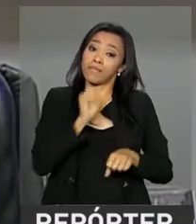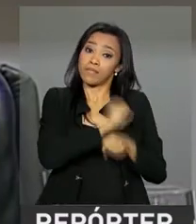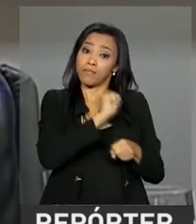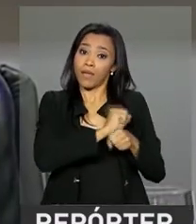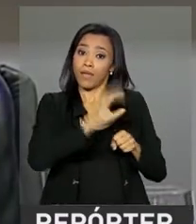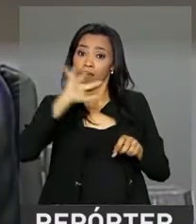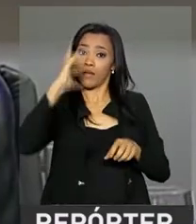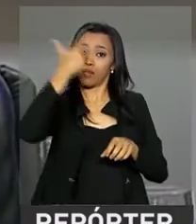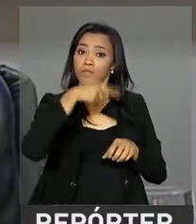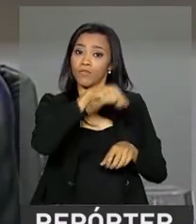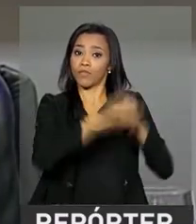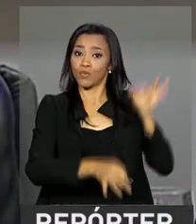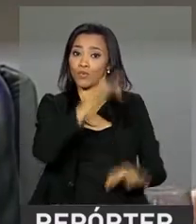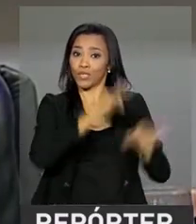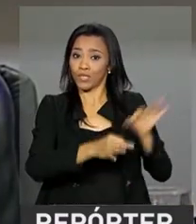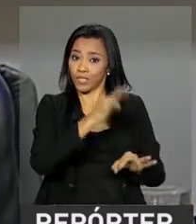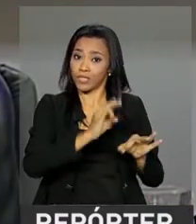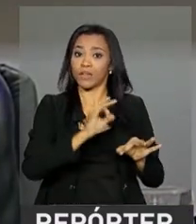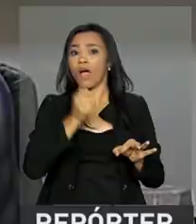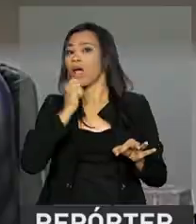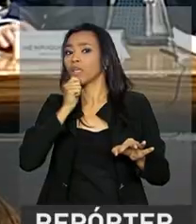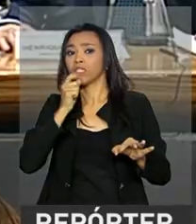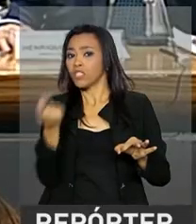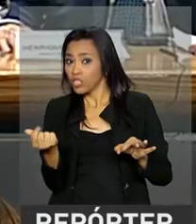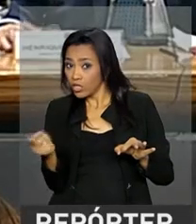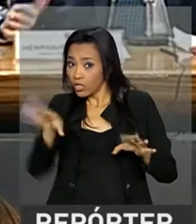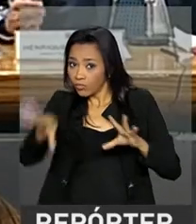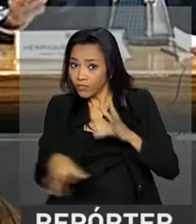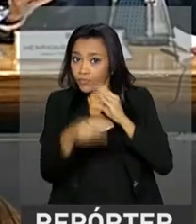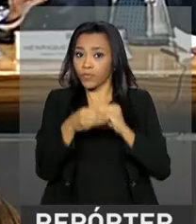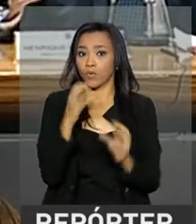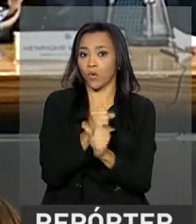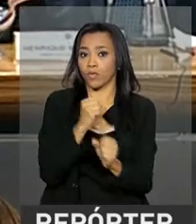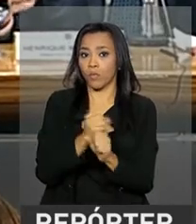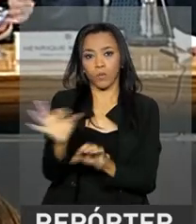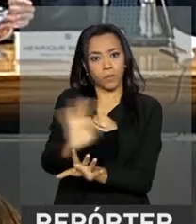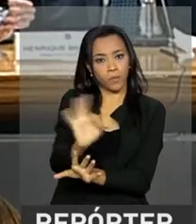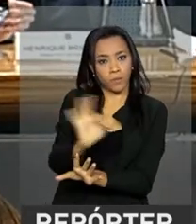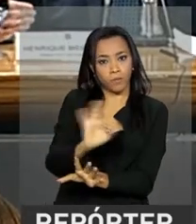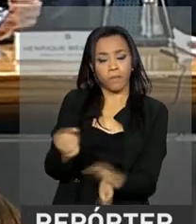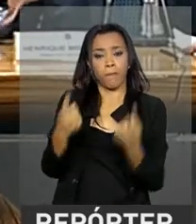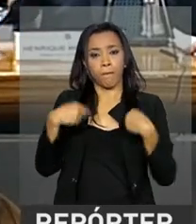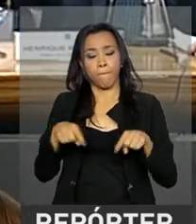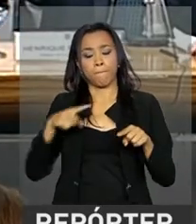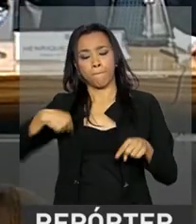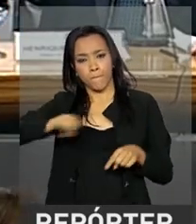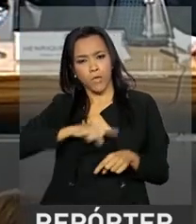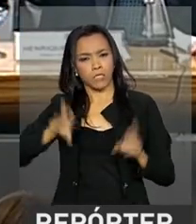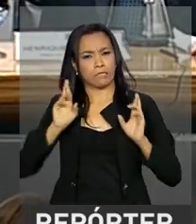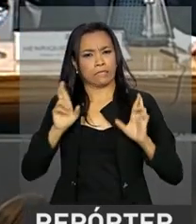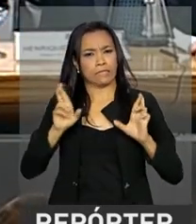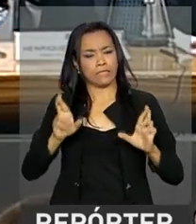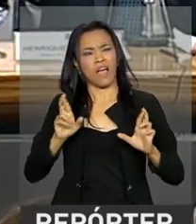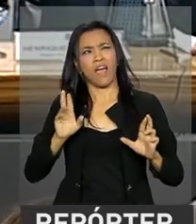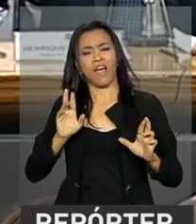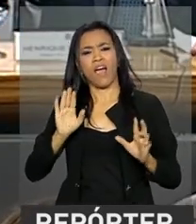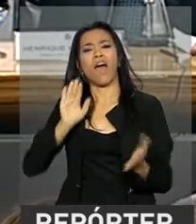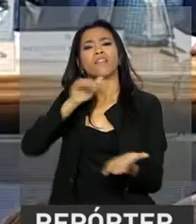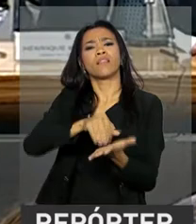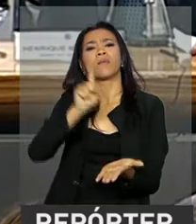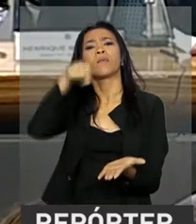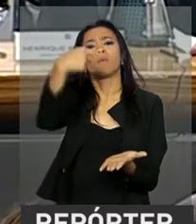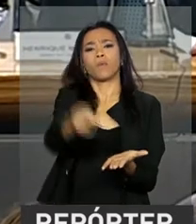decidiu não incluir agora no orçamento a nossa expectativa no entanto é que esse número até o próximo